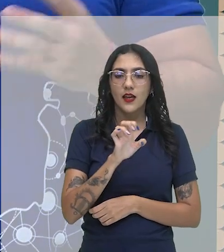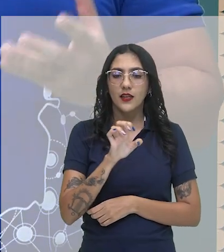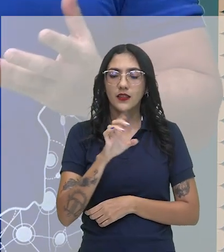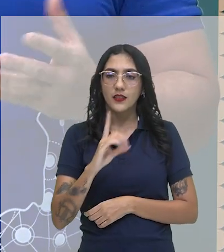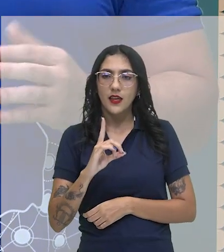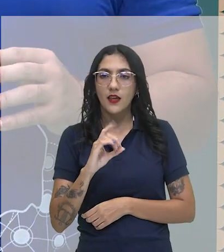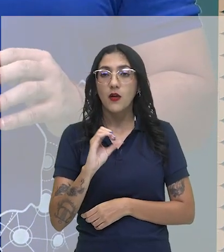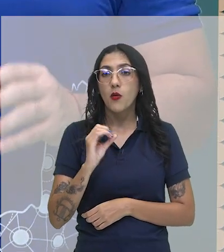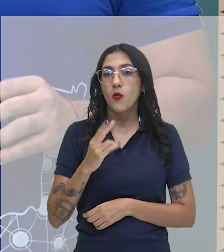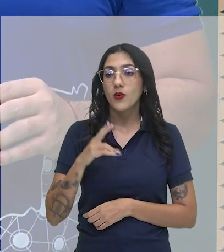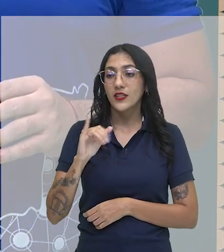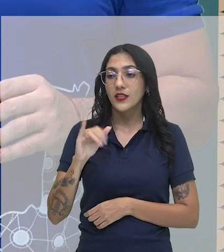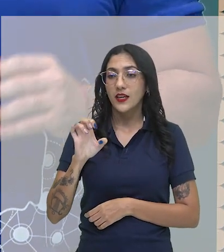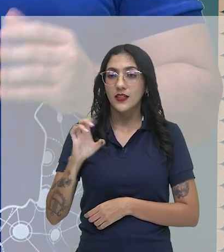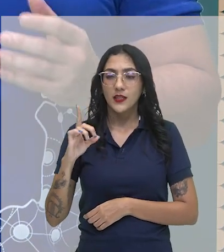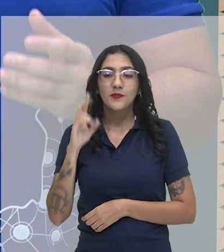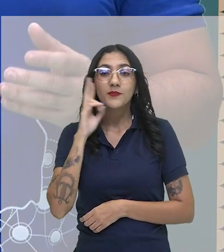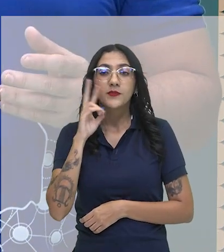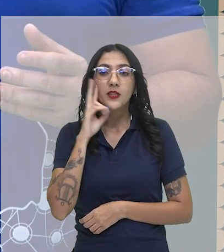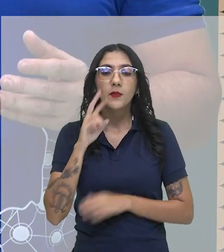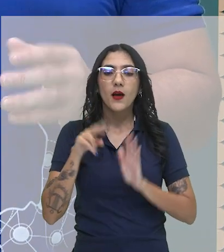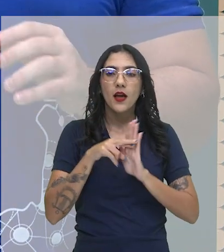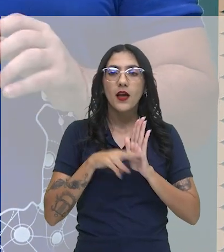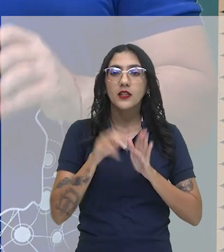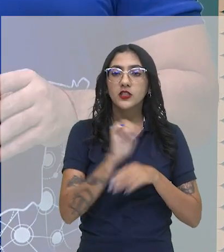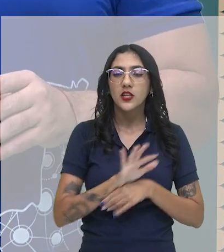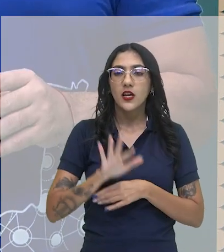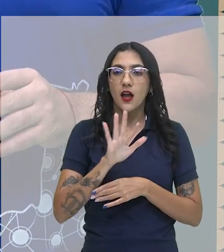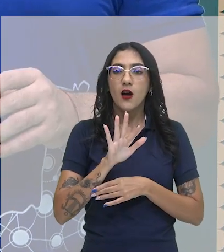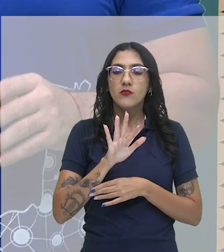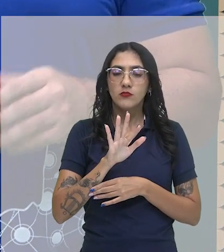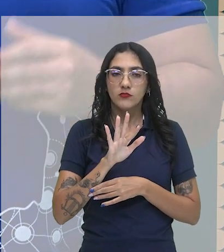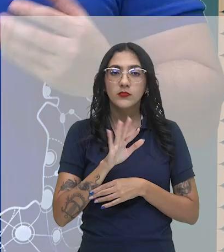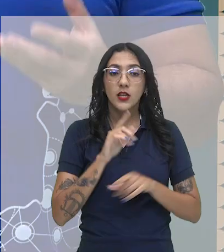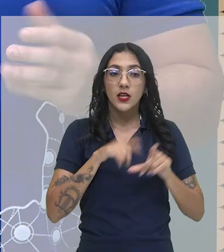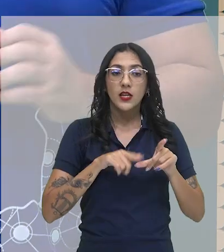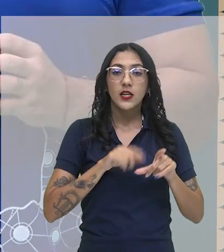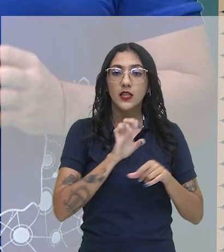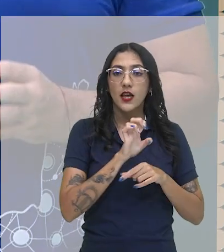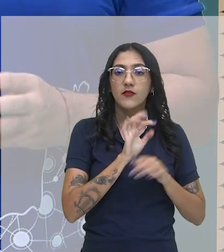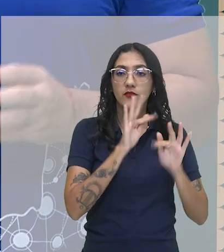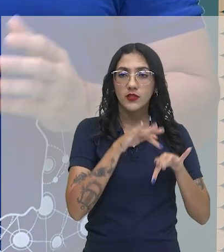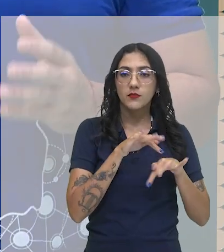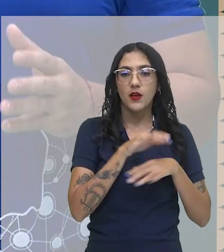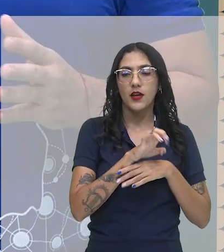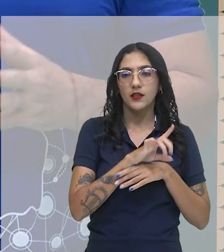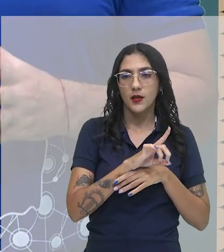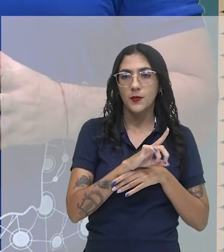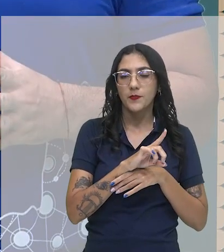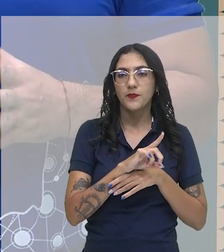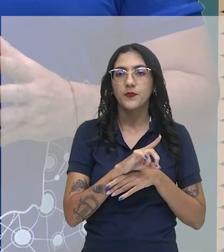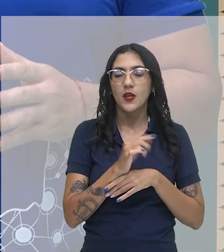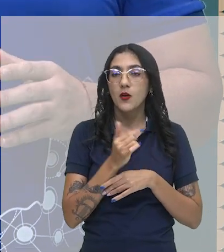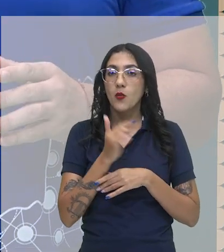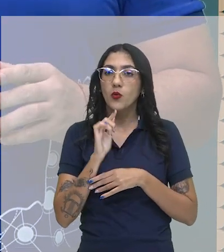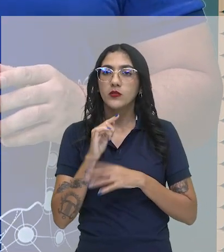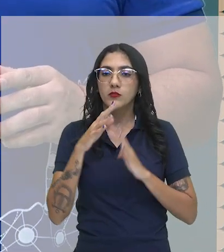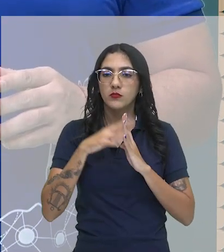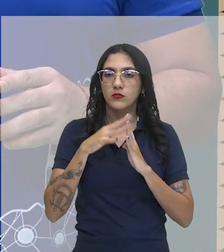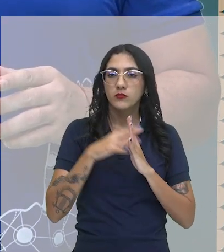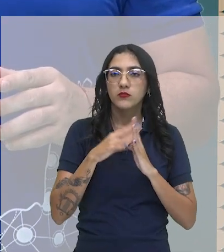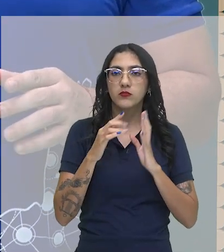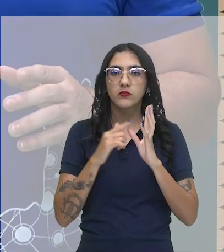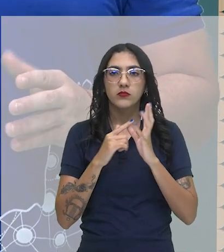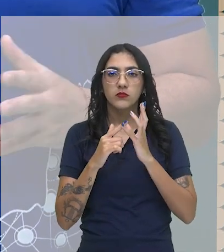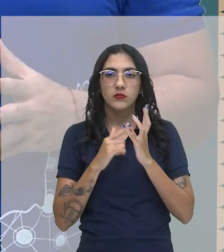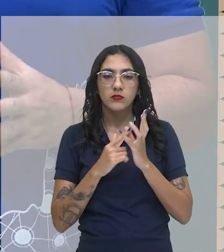A regra geral é ed. Se terminar em e, somente o d. IED é para os que terminam em consoante Y. Se terminar em